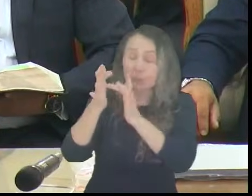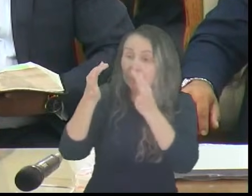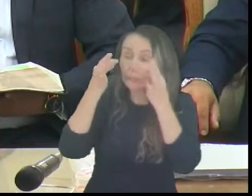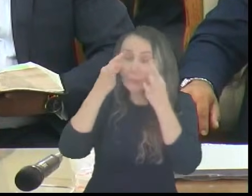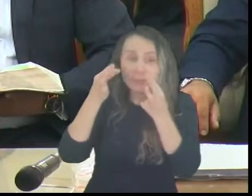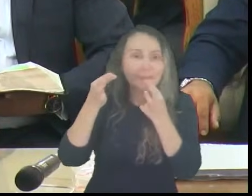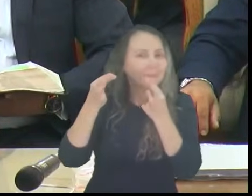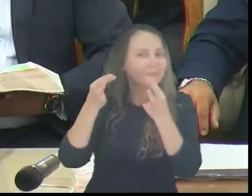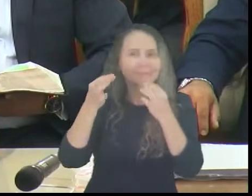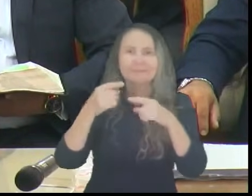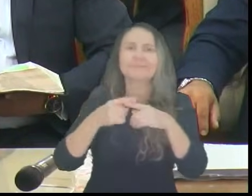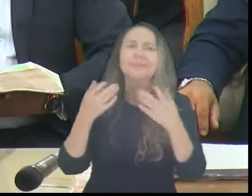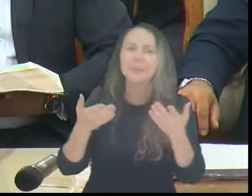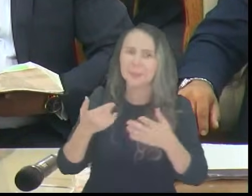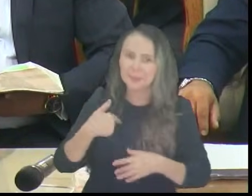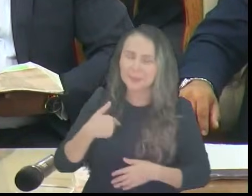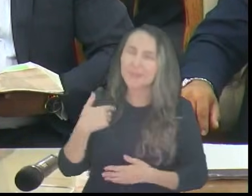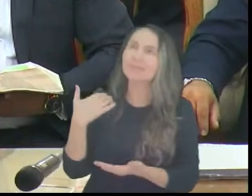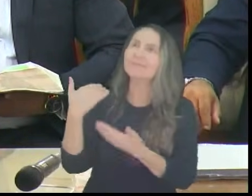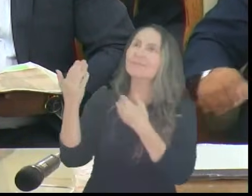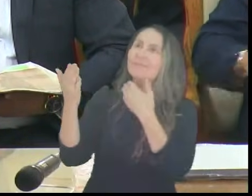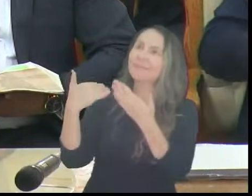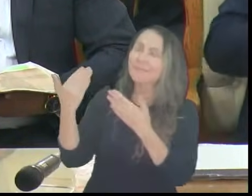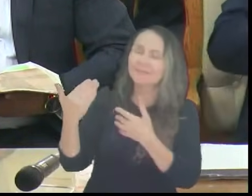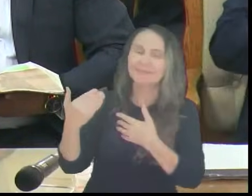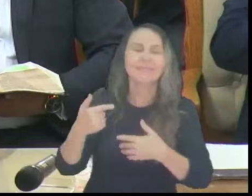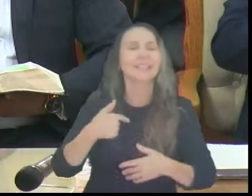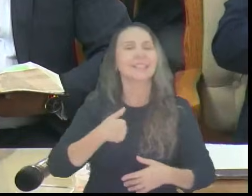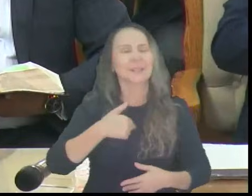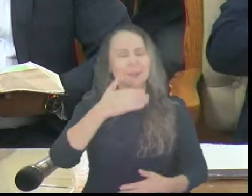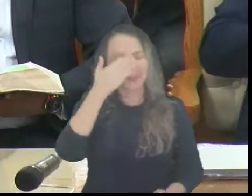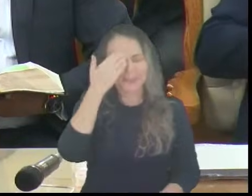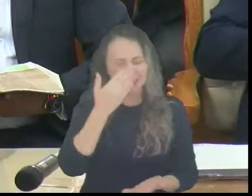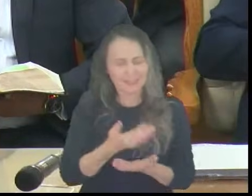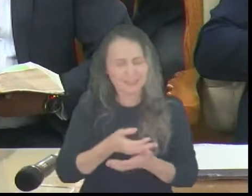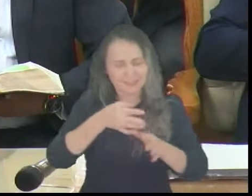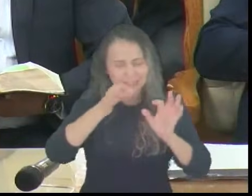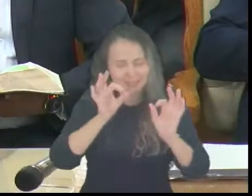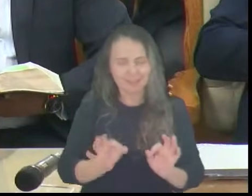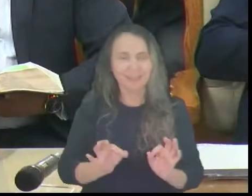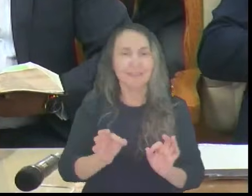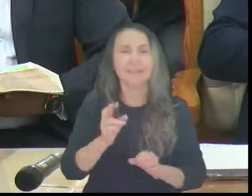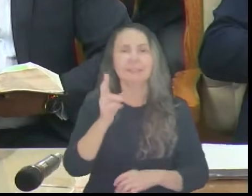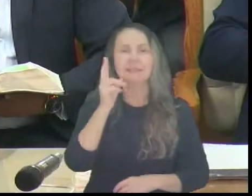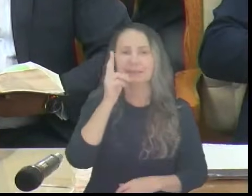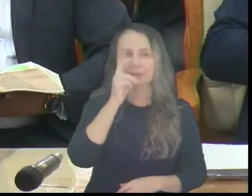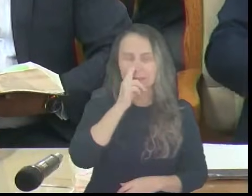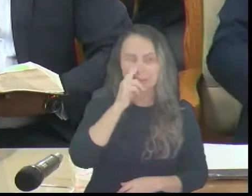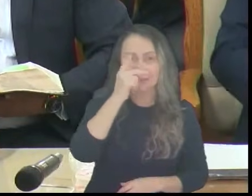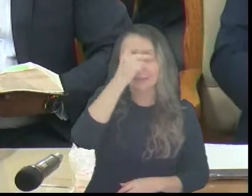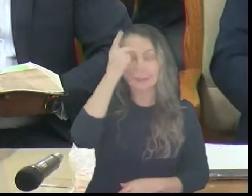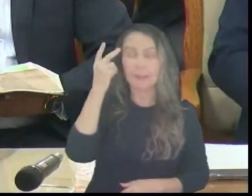E eu tenho certeza que tem crente hoje que já esteve na presença de Jesus, conversando com Jesus.